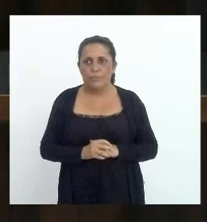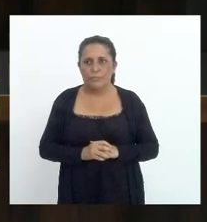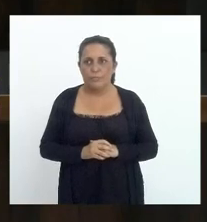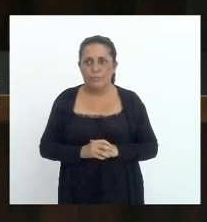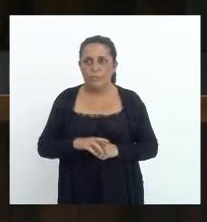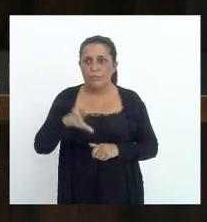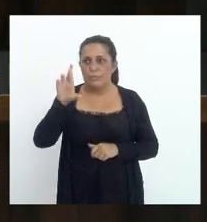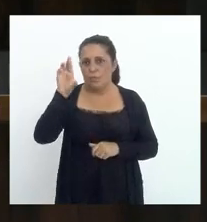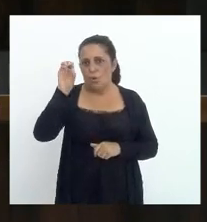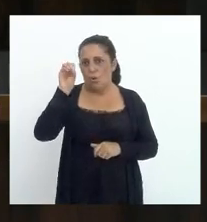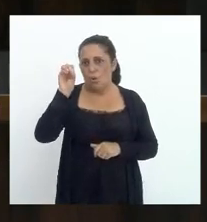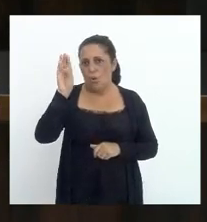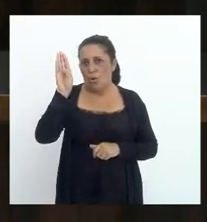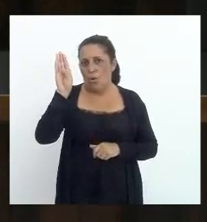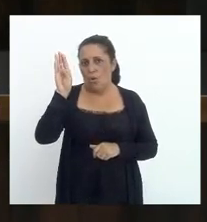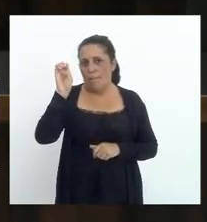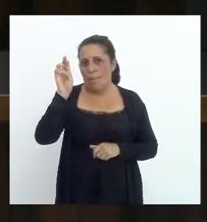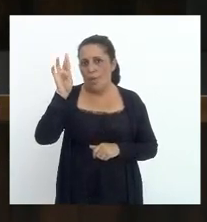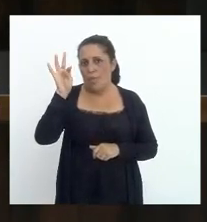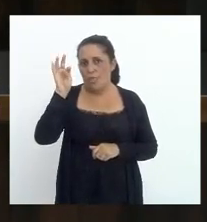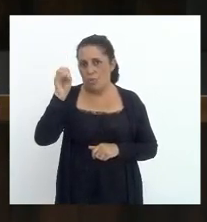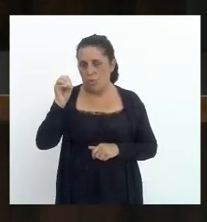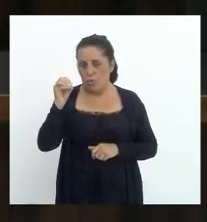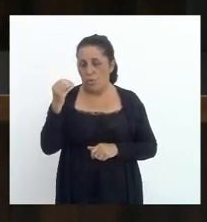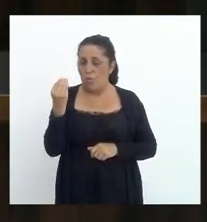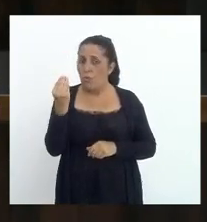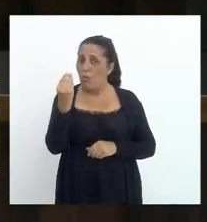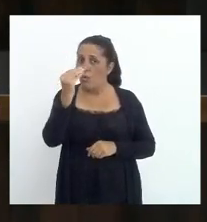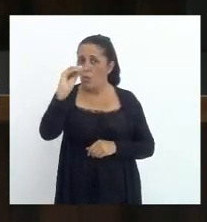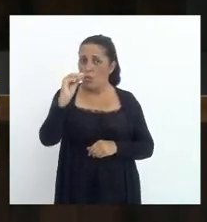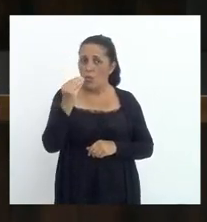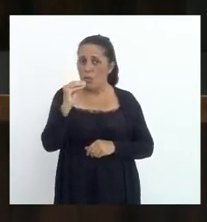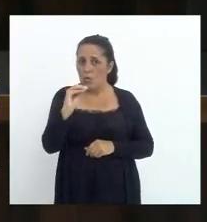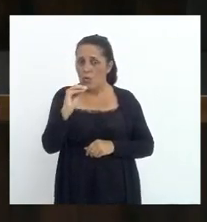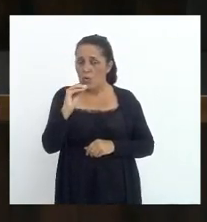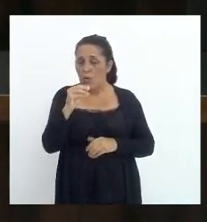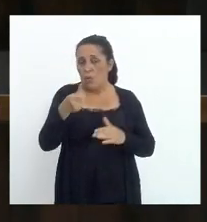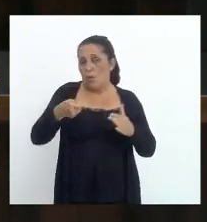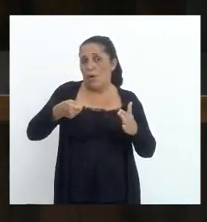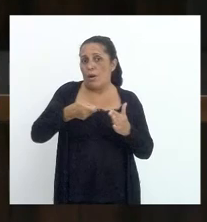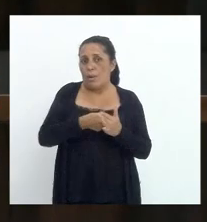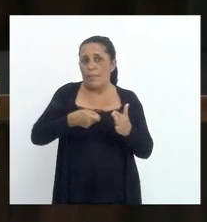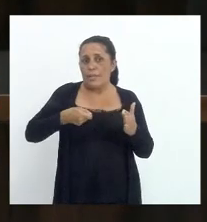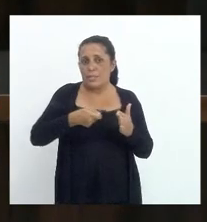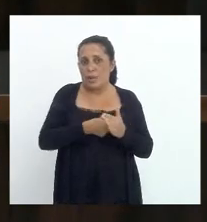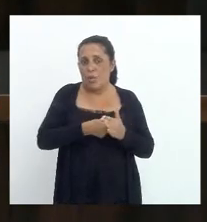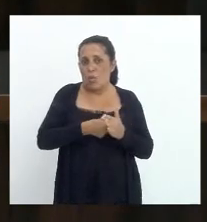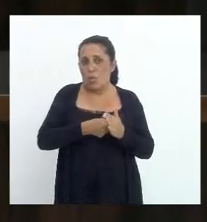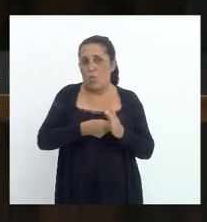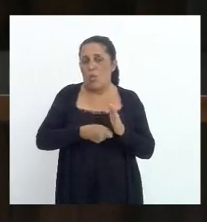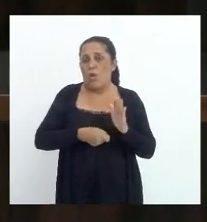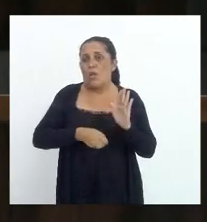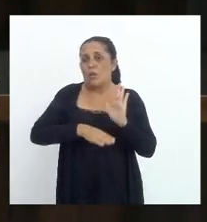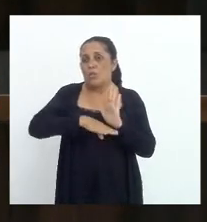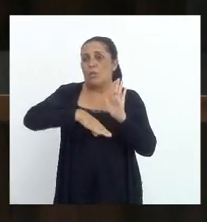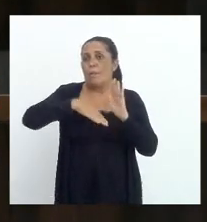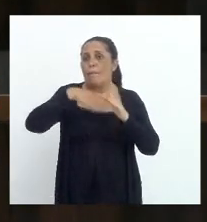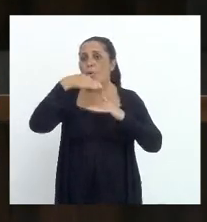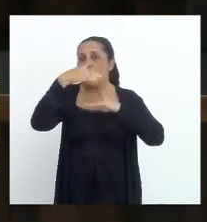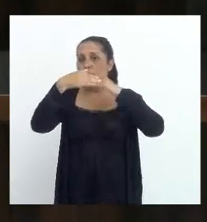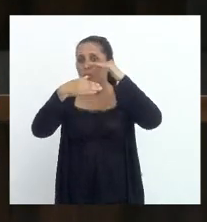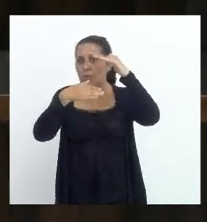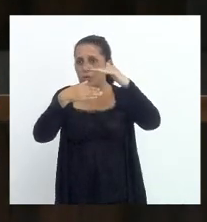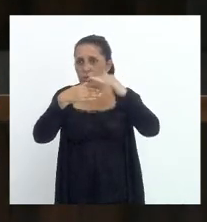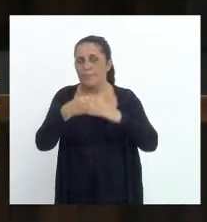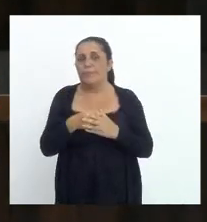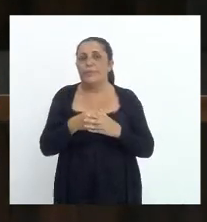Roberto Carlos colocou a questão da repressão das progressões, quando é que vai liberar o que está